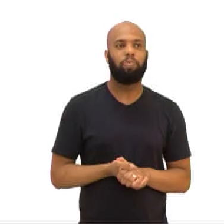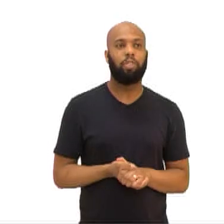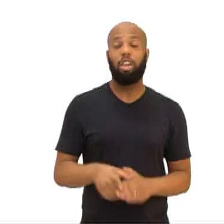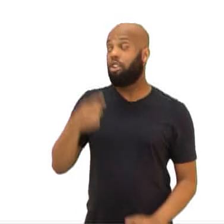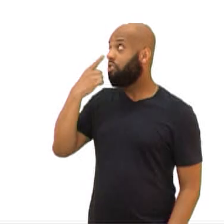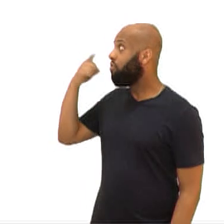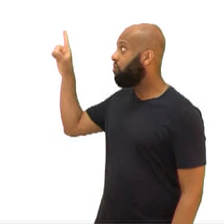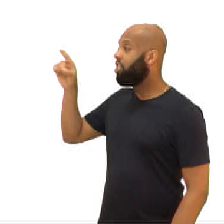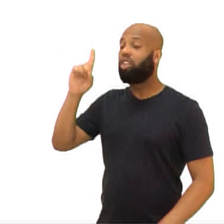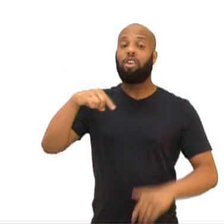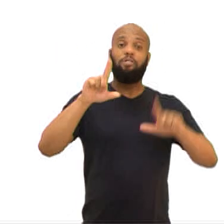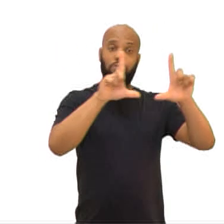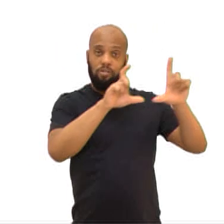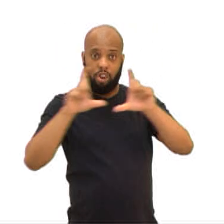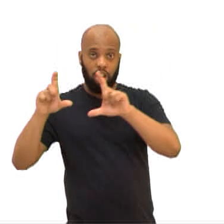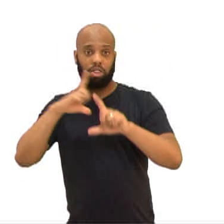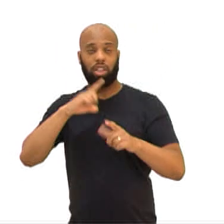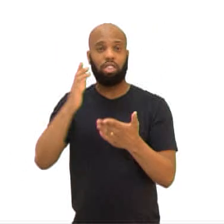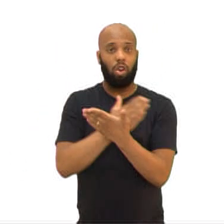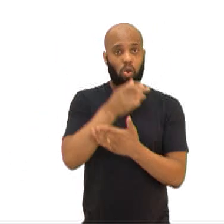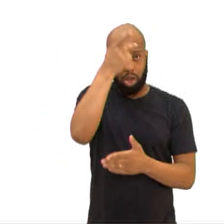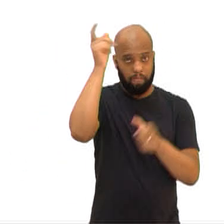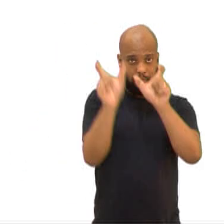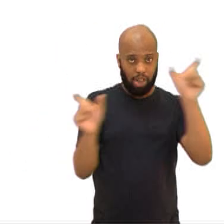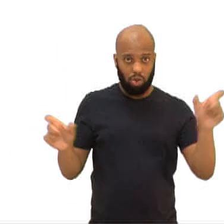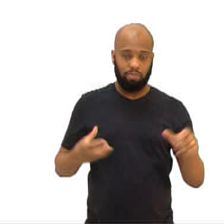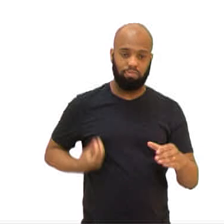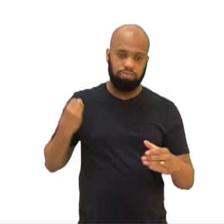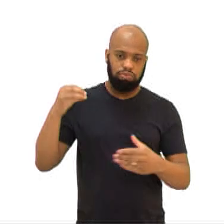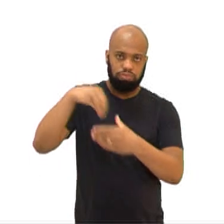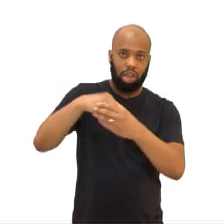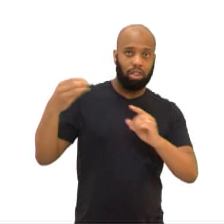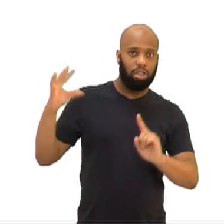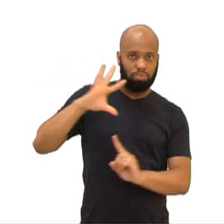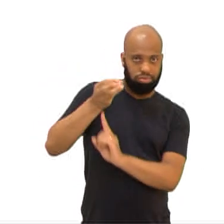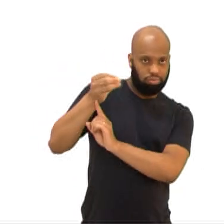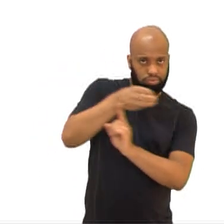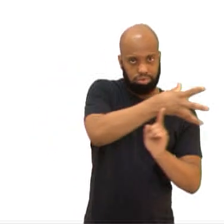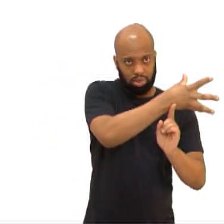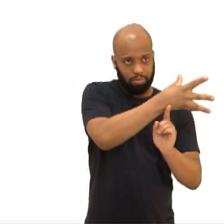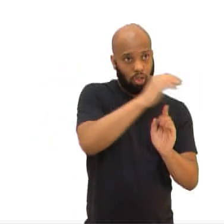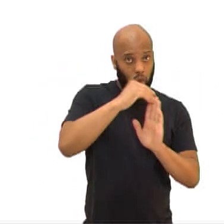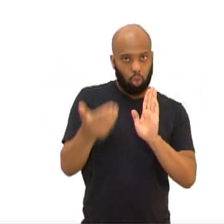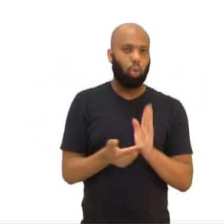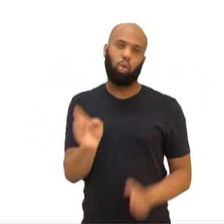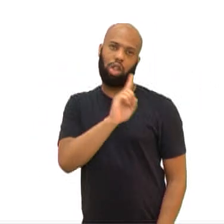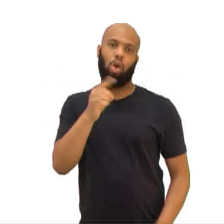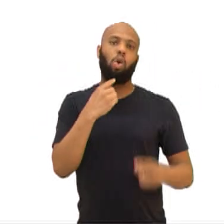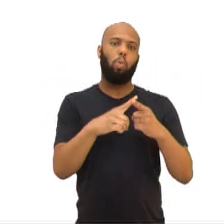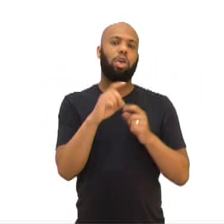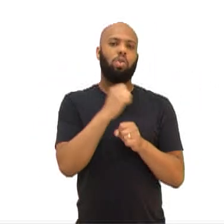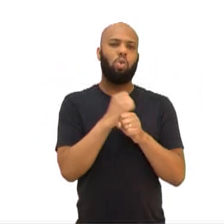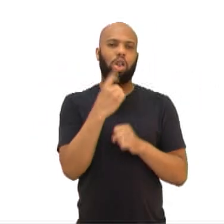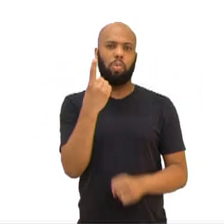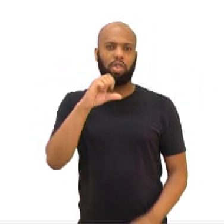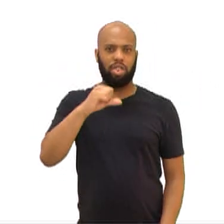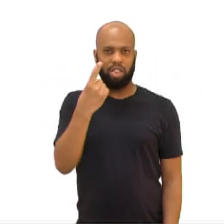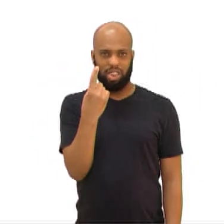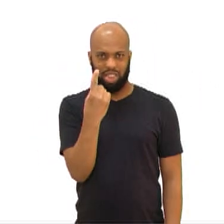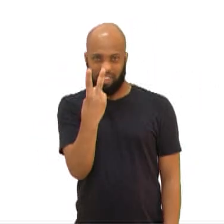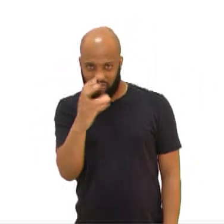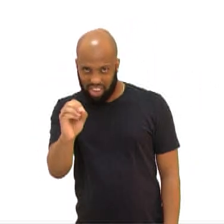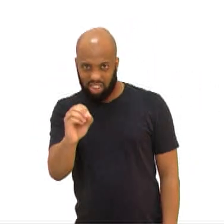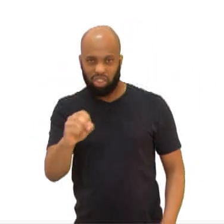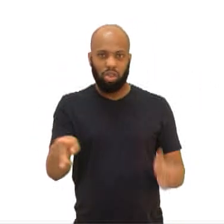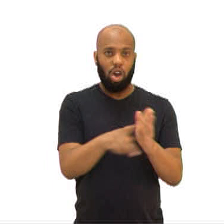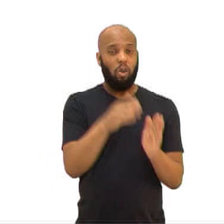Aqui é uma foto que tem alguns participantes da Semana de Arte Moderna. Não tem uma foto que tem todos, tem que lembrar que é década de 20, então a fotografia não